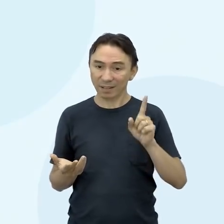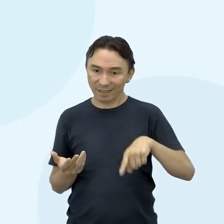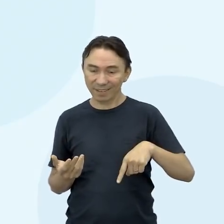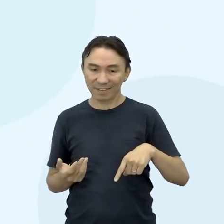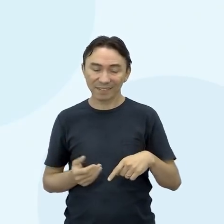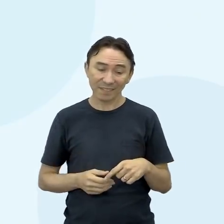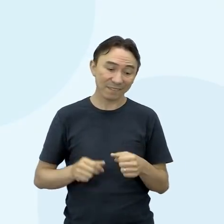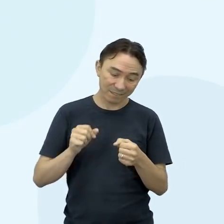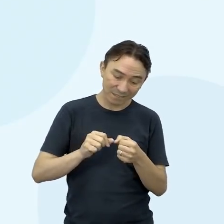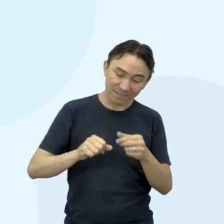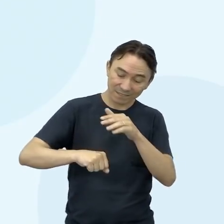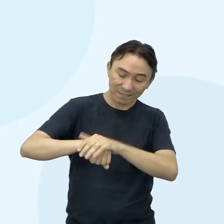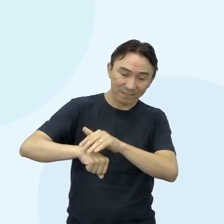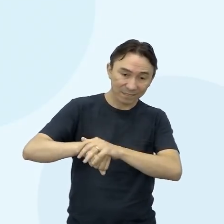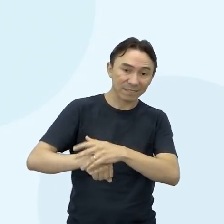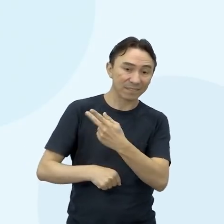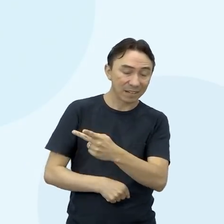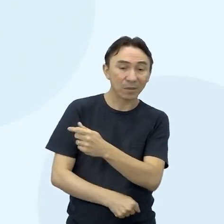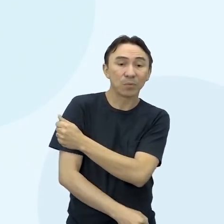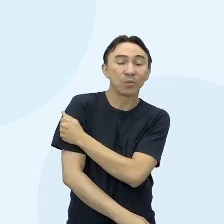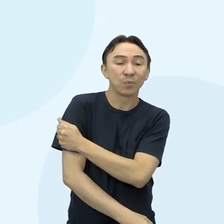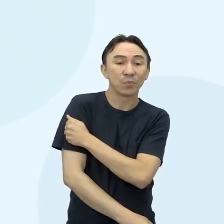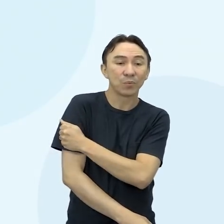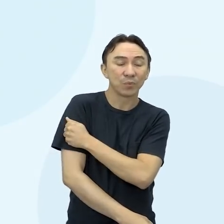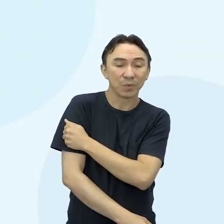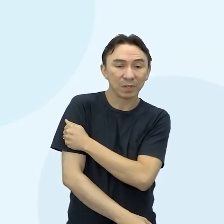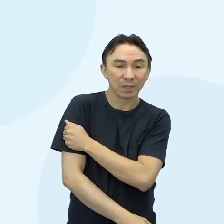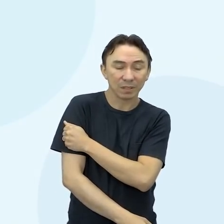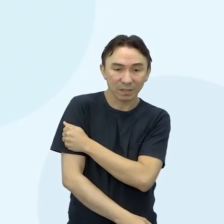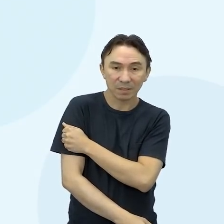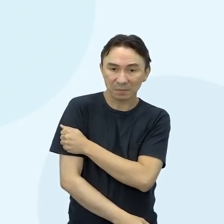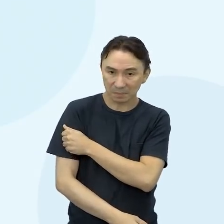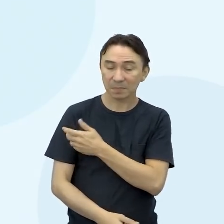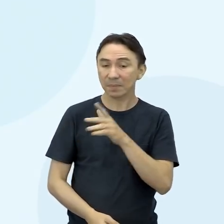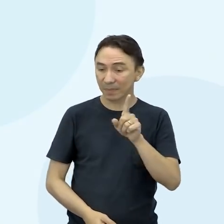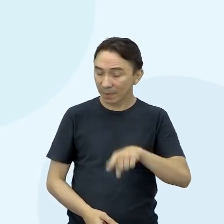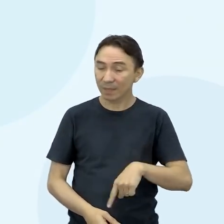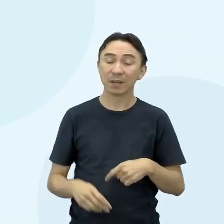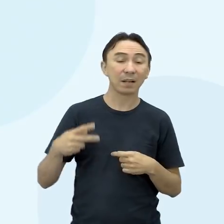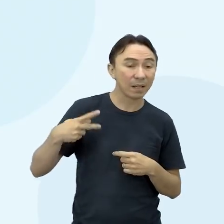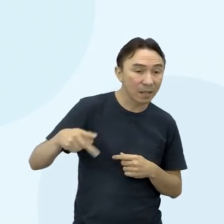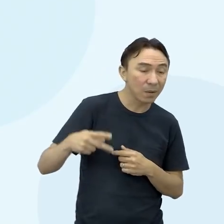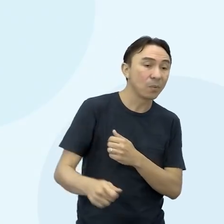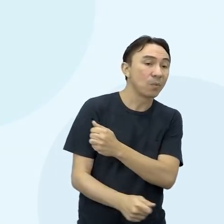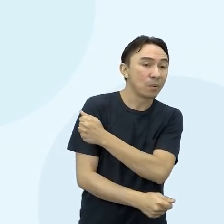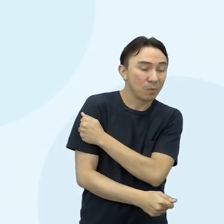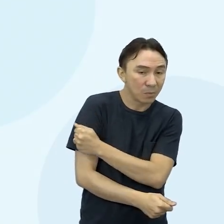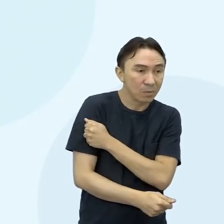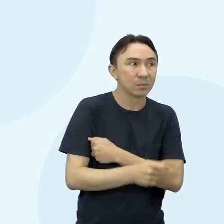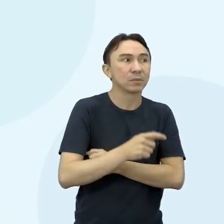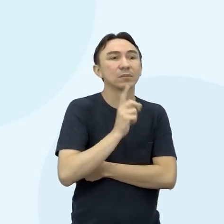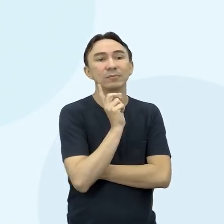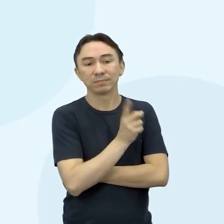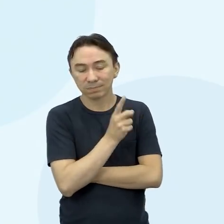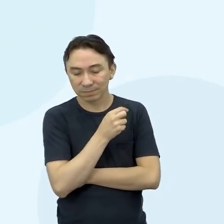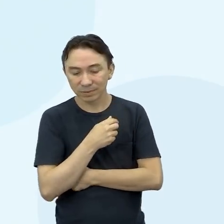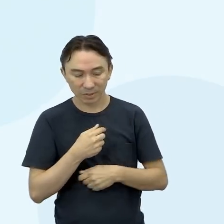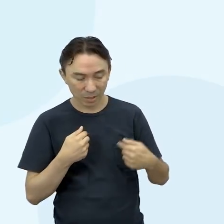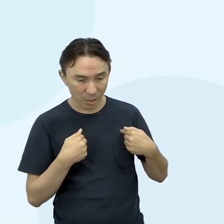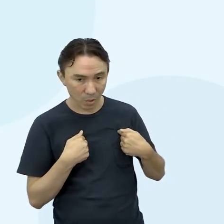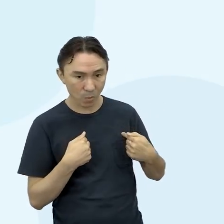conhecimento. Então, a ideia foi deixar na terceira pessoa para que os estudantes entendam que eles